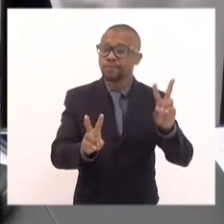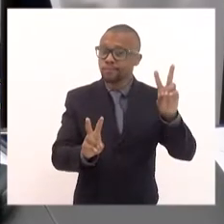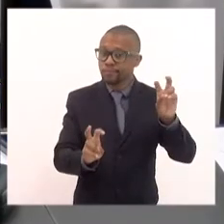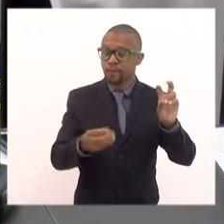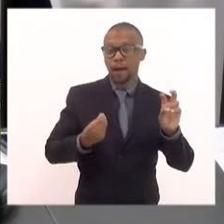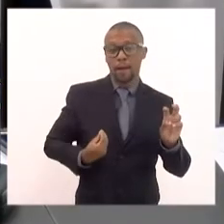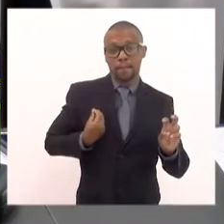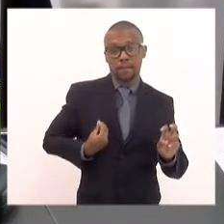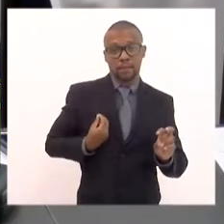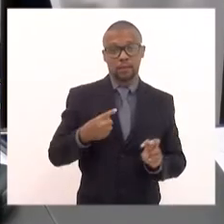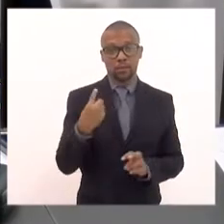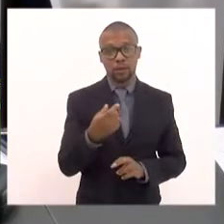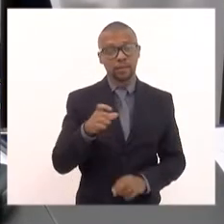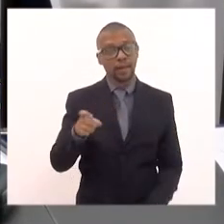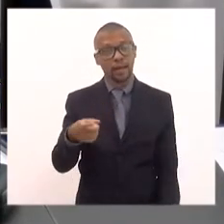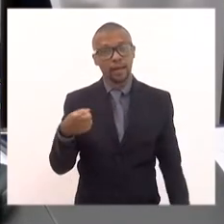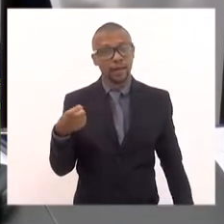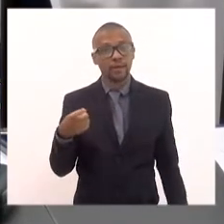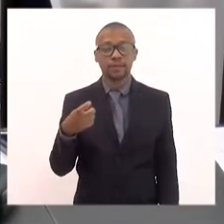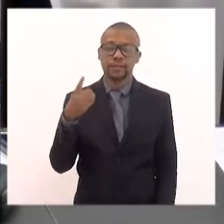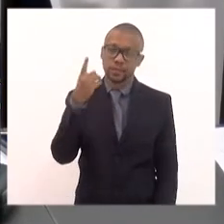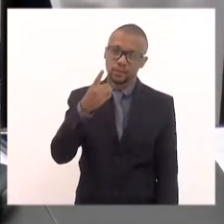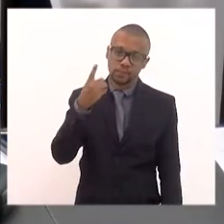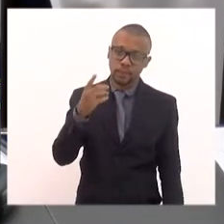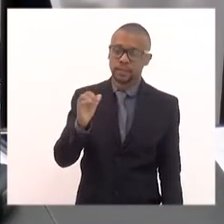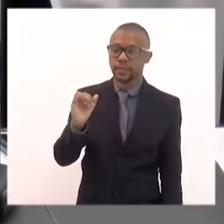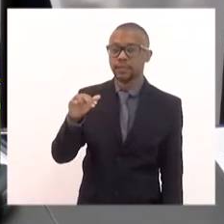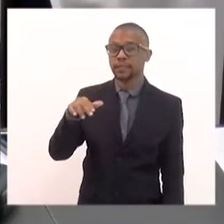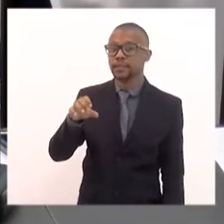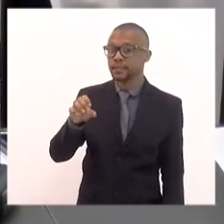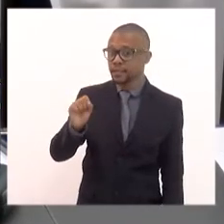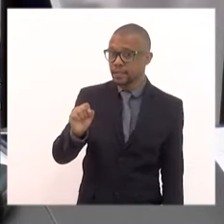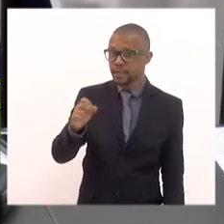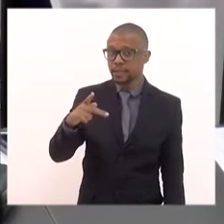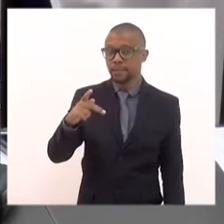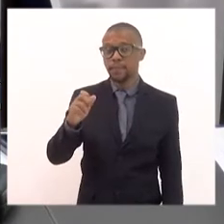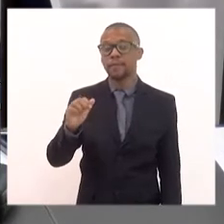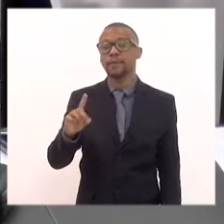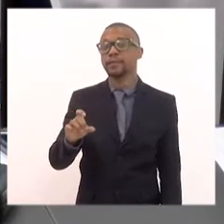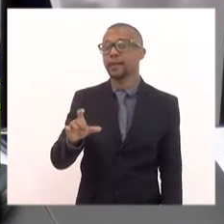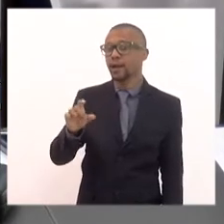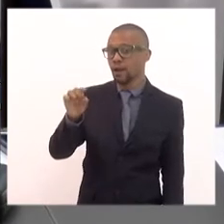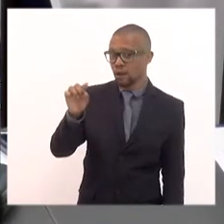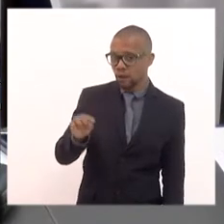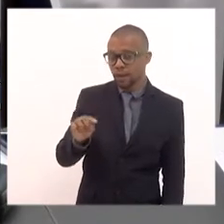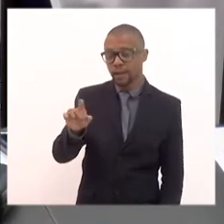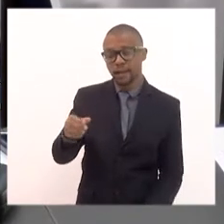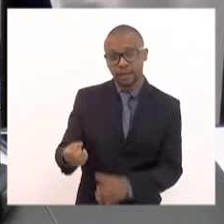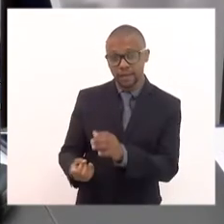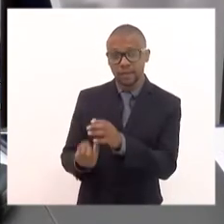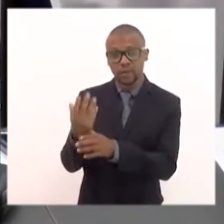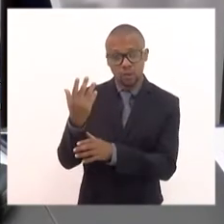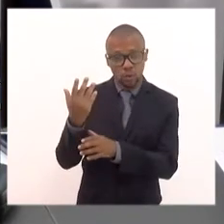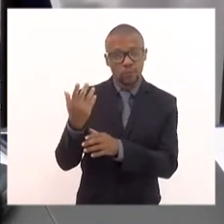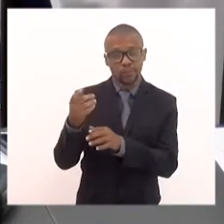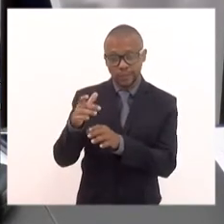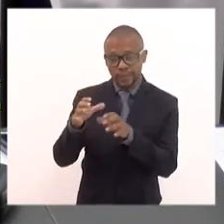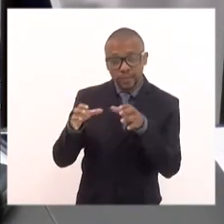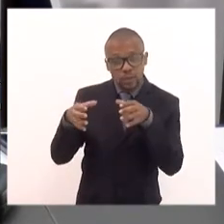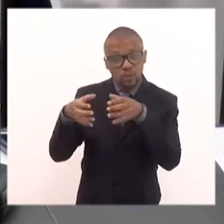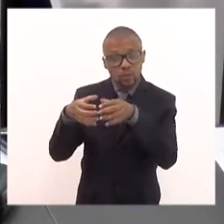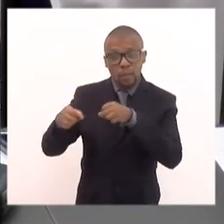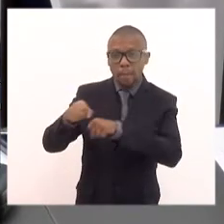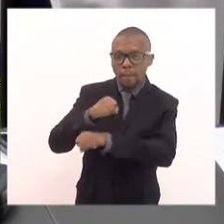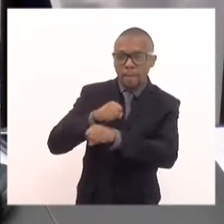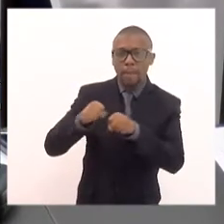nós da ex-deputada Inês Pandeló, que foi fundadora desta frente parlamentar na legislatura 2011-2014, e